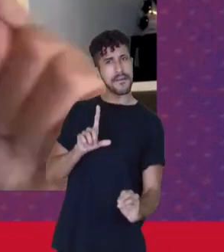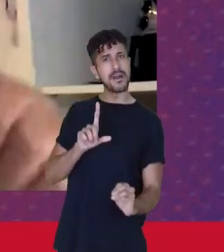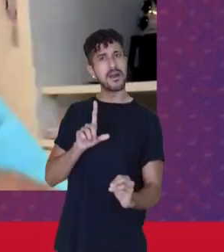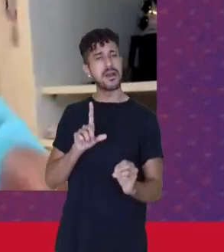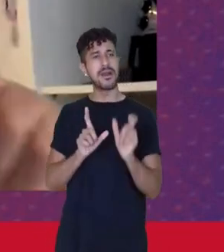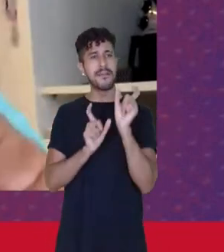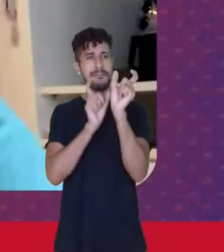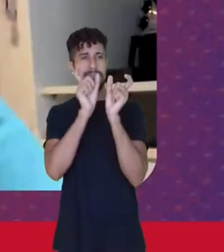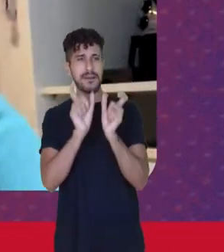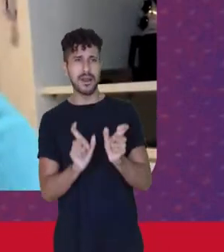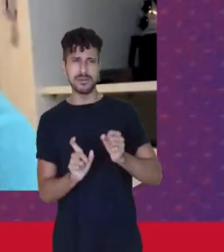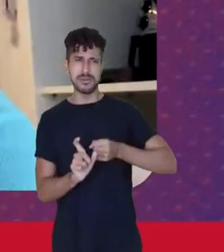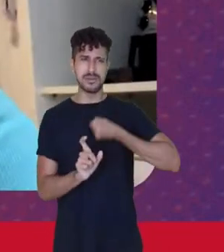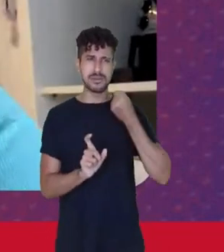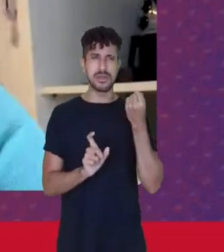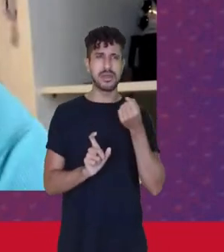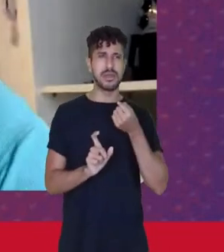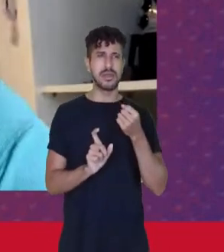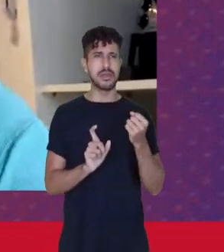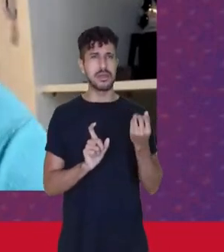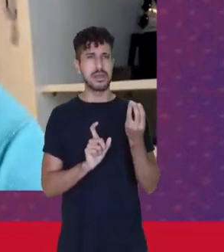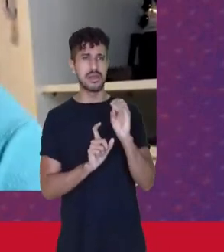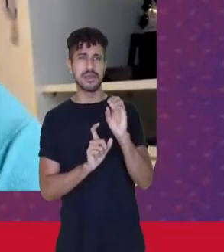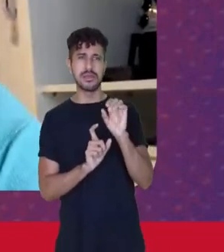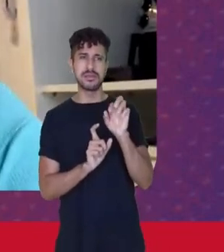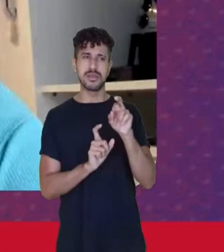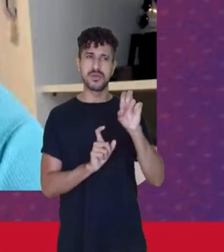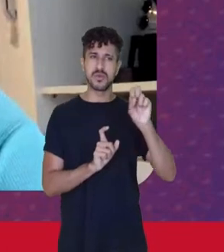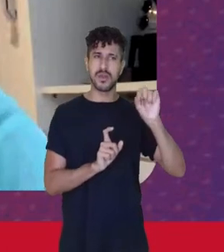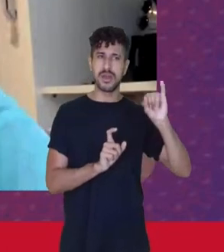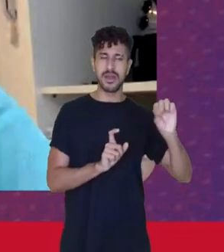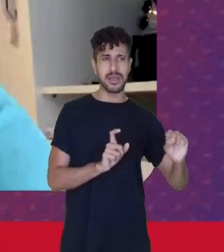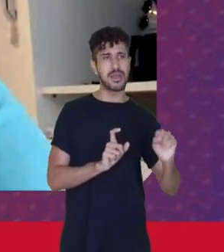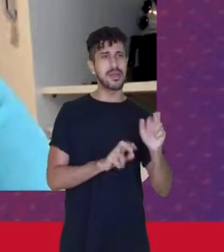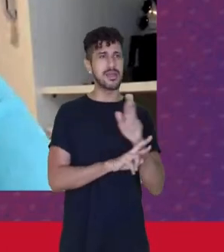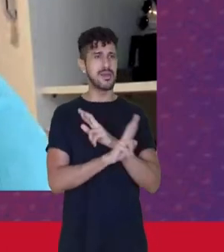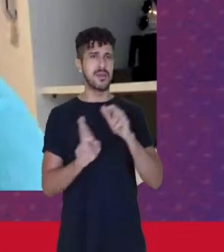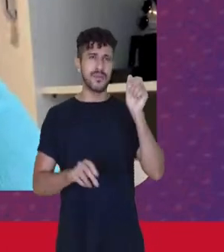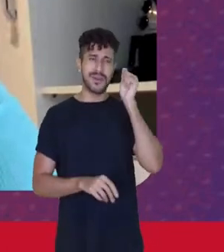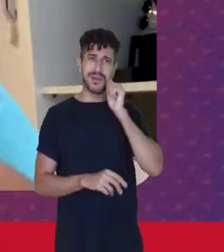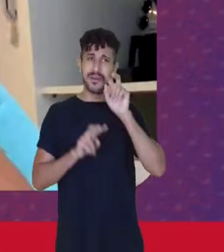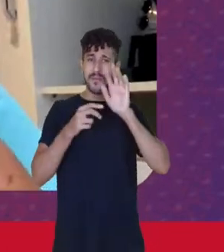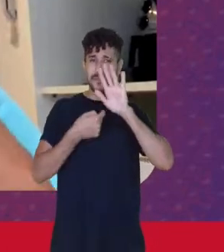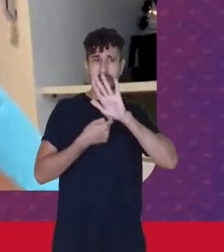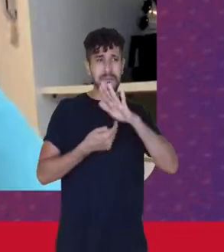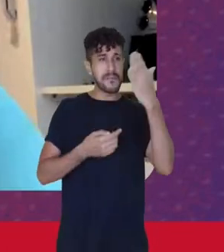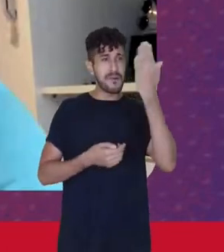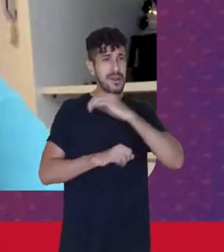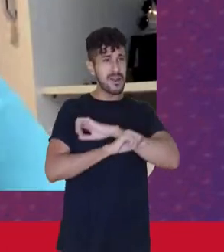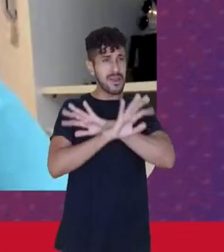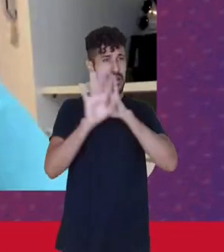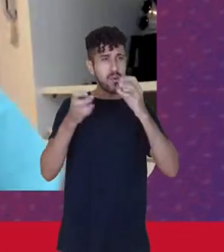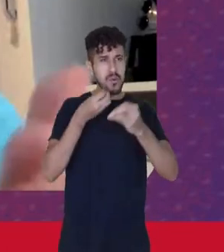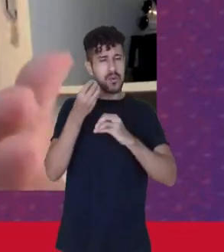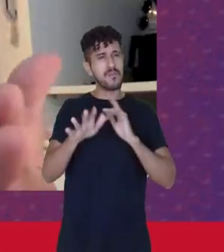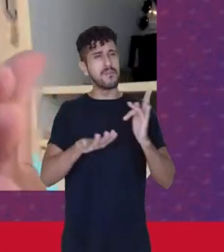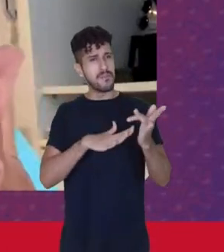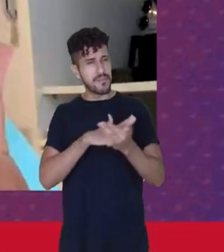postagens com palavras rudes e insinuações sexuais envolvendo mulheres. Né? Uma demonstração clara, né, de como é que a rede